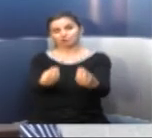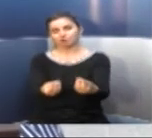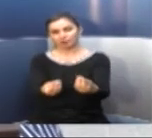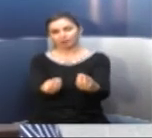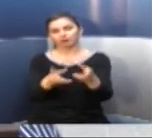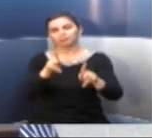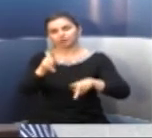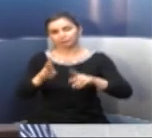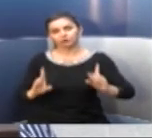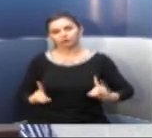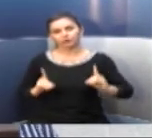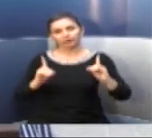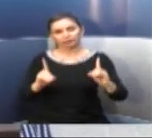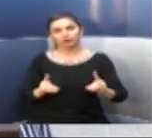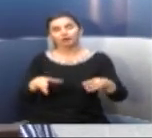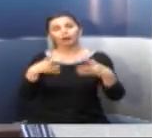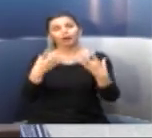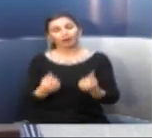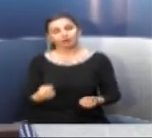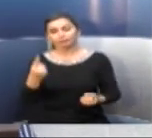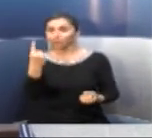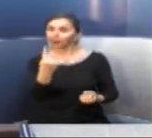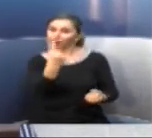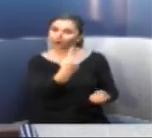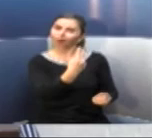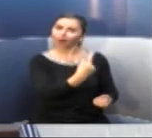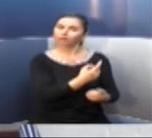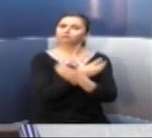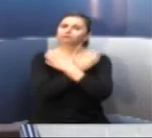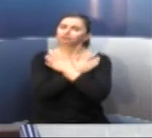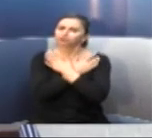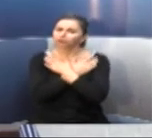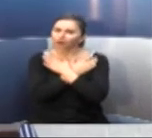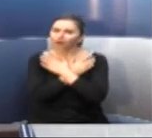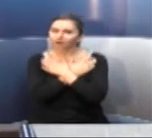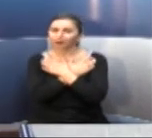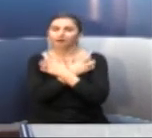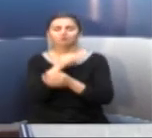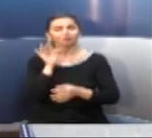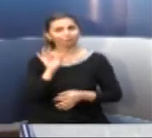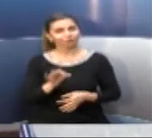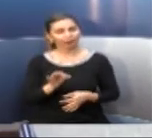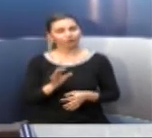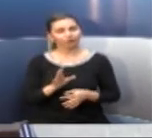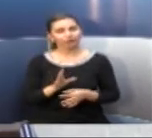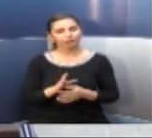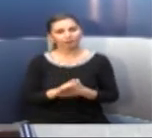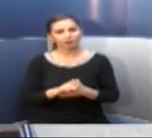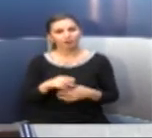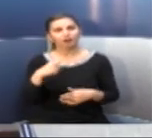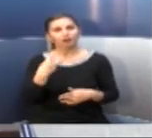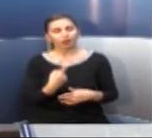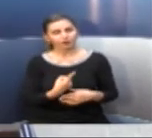Então, receba cada um de vocês o meu abraço e tenha certeza de que é assim que